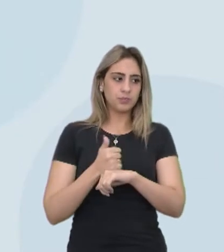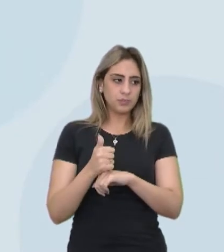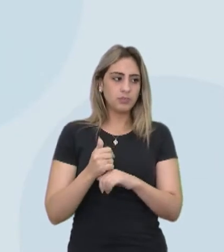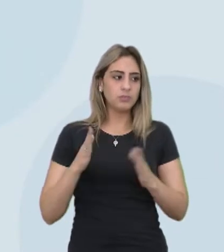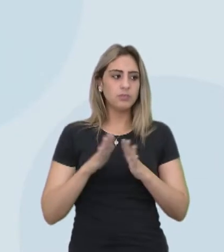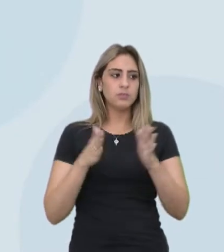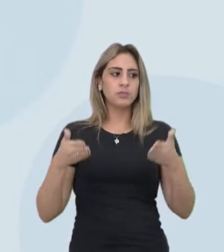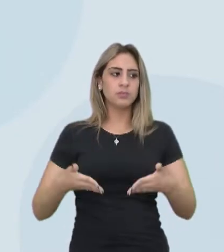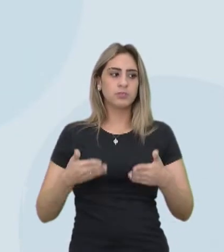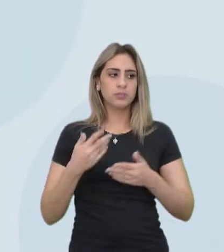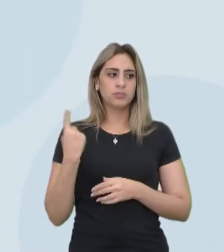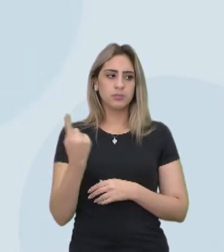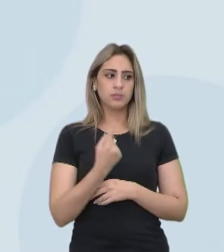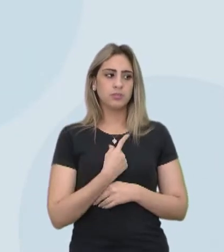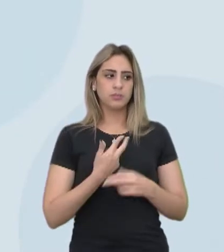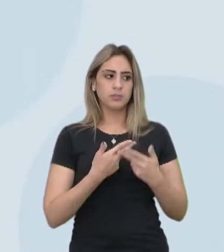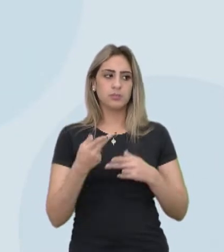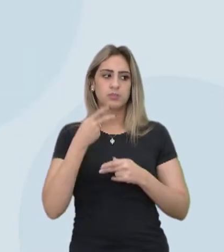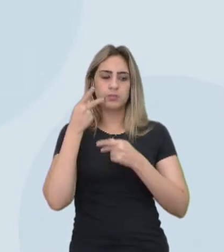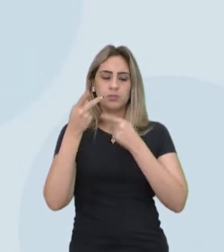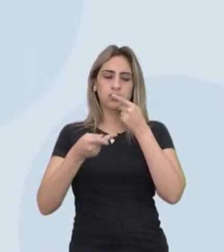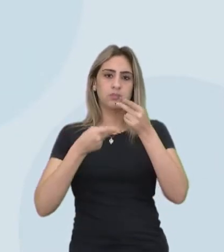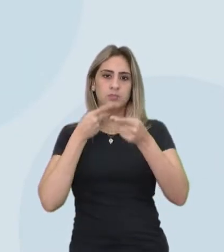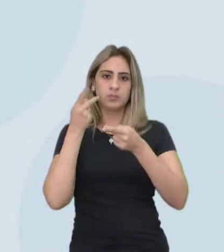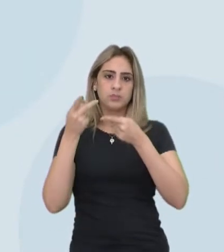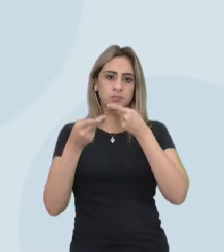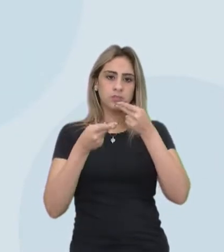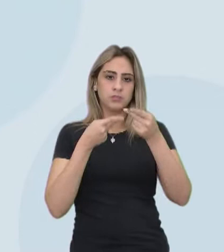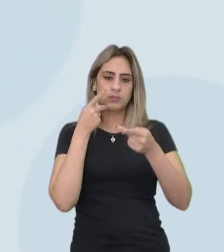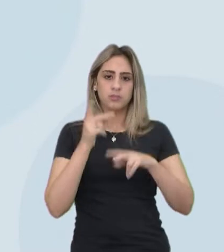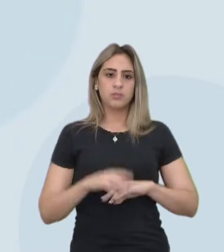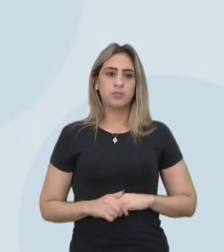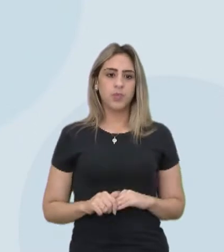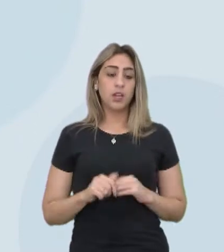que a gente ultimamente fala bastante disso,